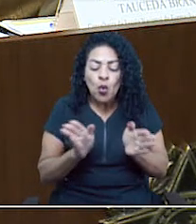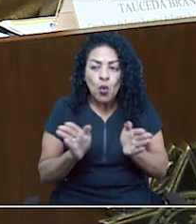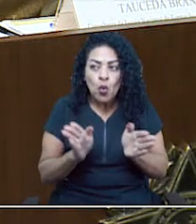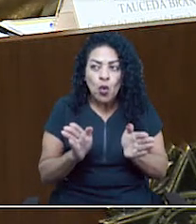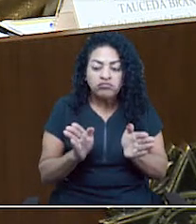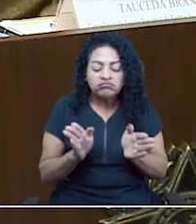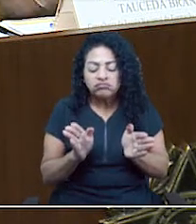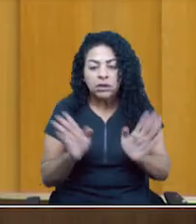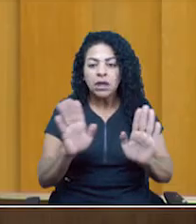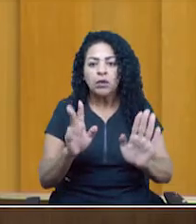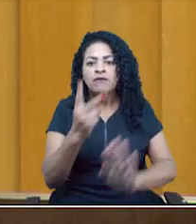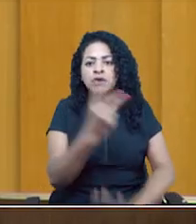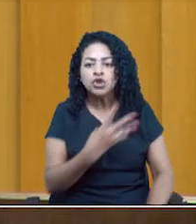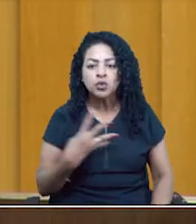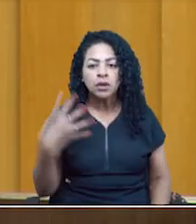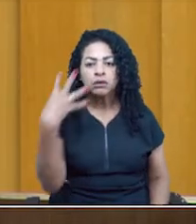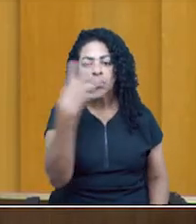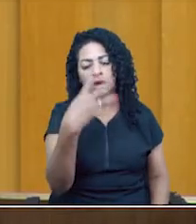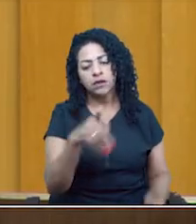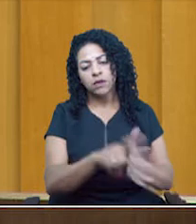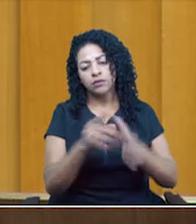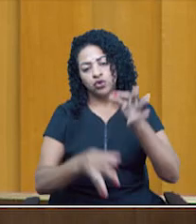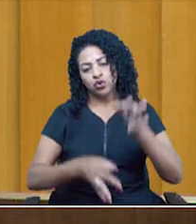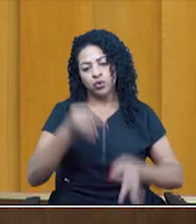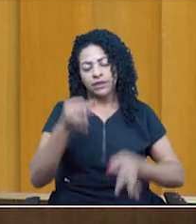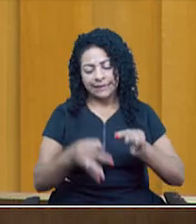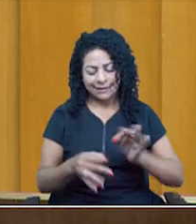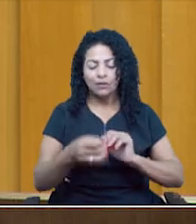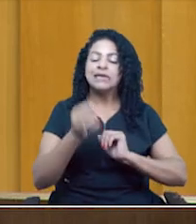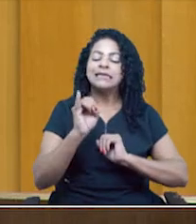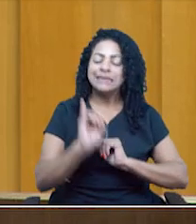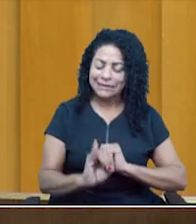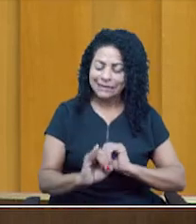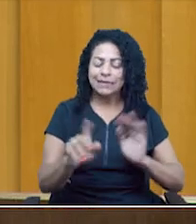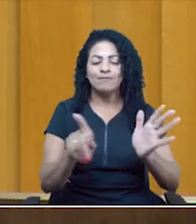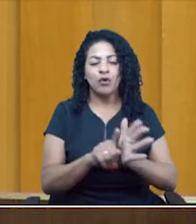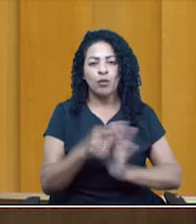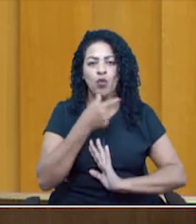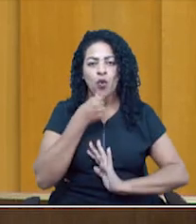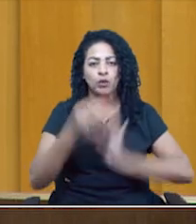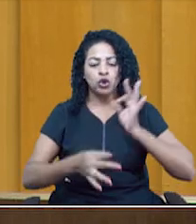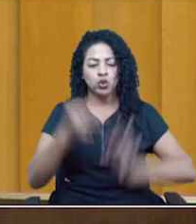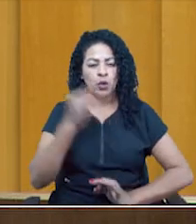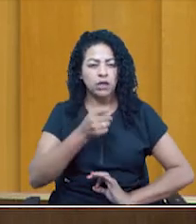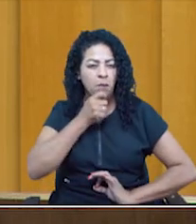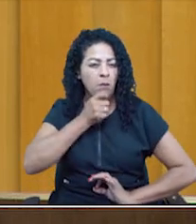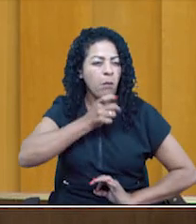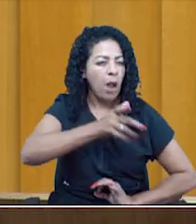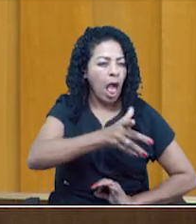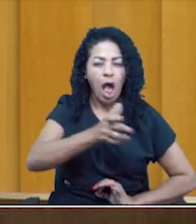24 horas por dia. E uma palavra de um juiz significa uma palavra da